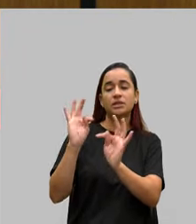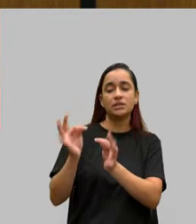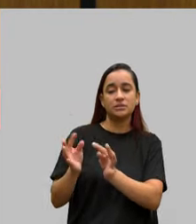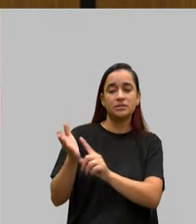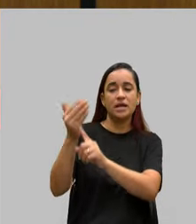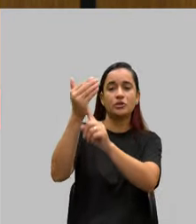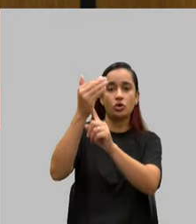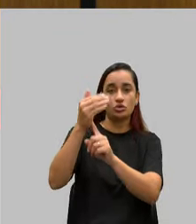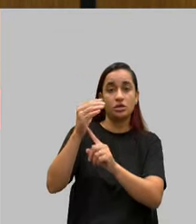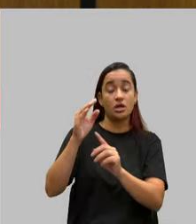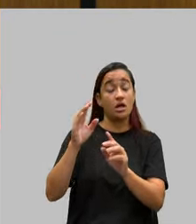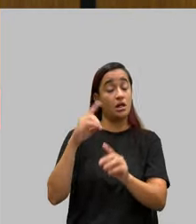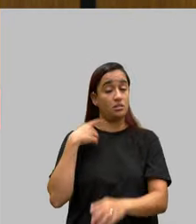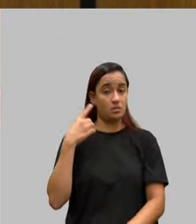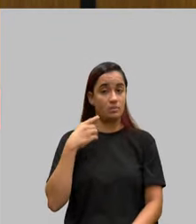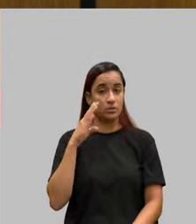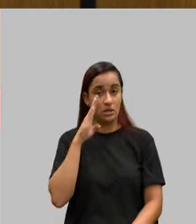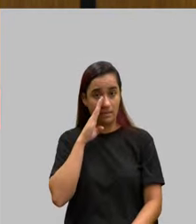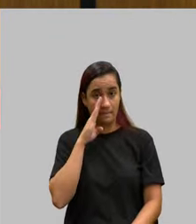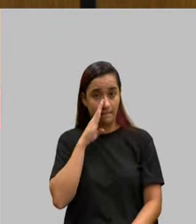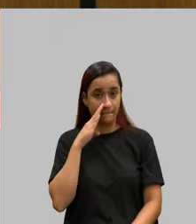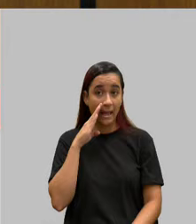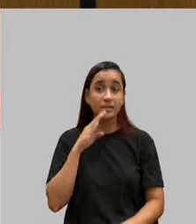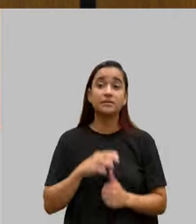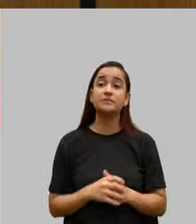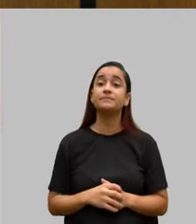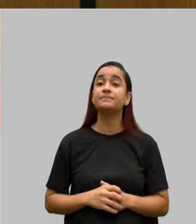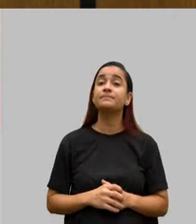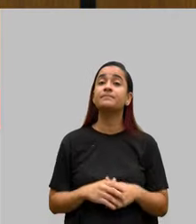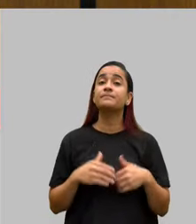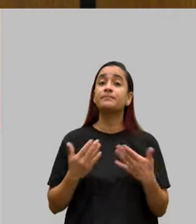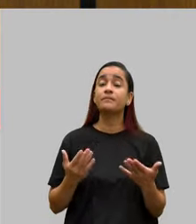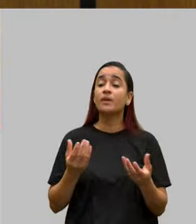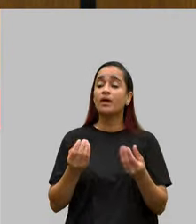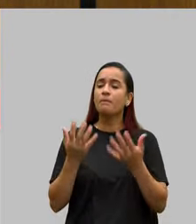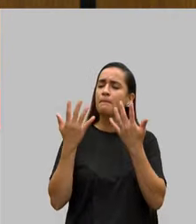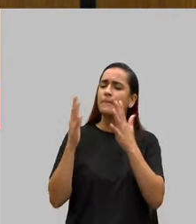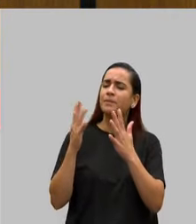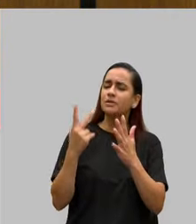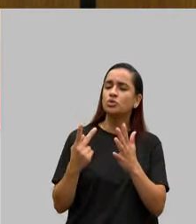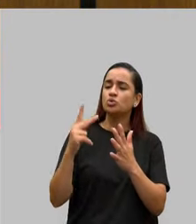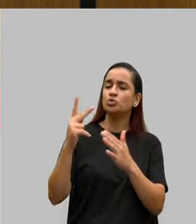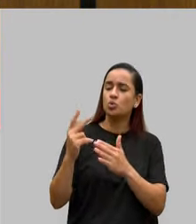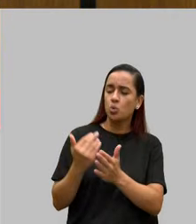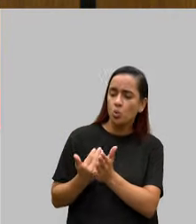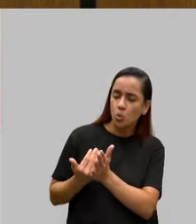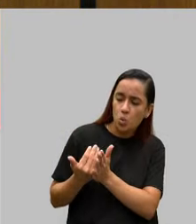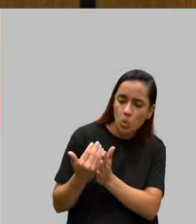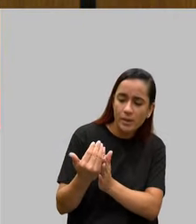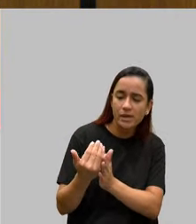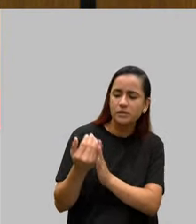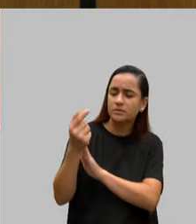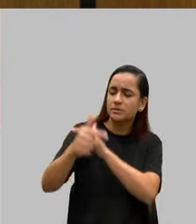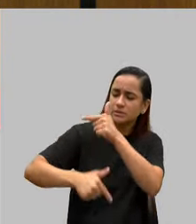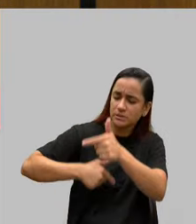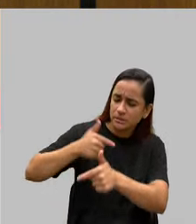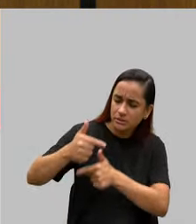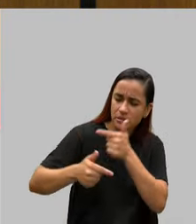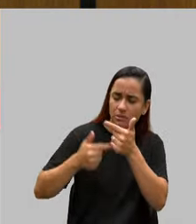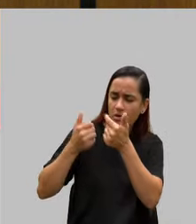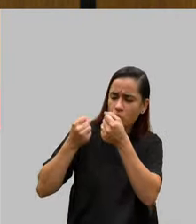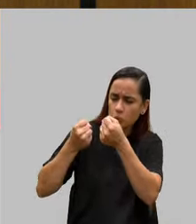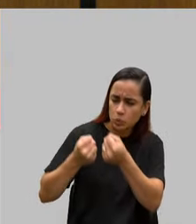deputada Beatriz Serqueira pela iniciativa por toda o trabalho árduo em cima da temática da